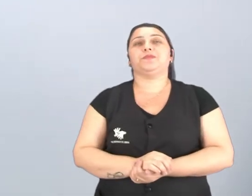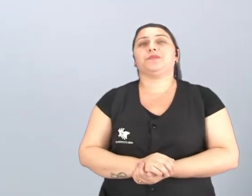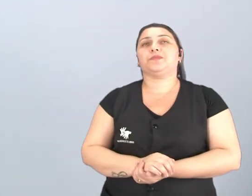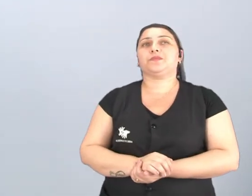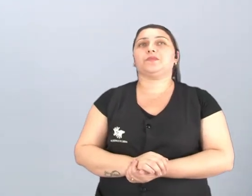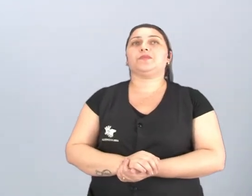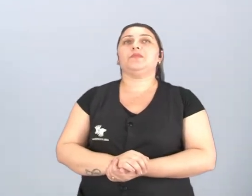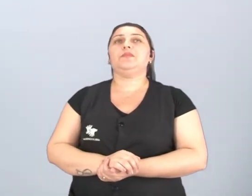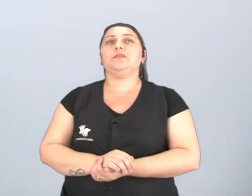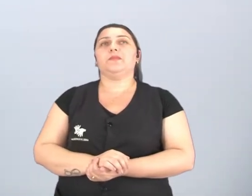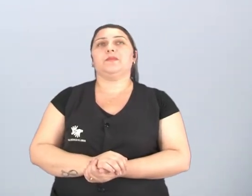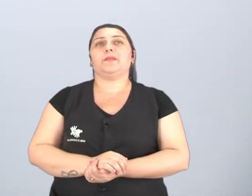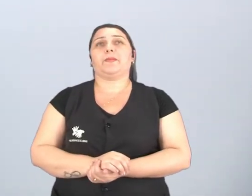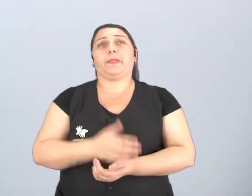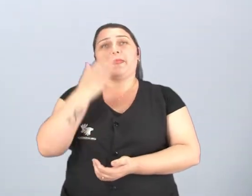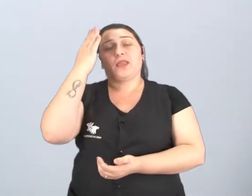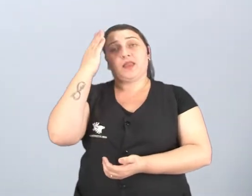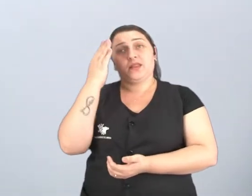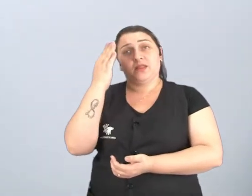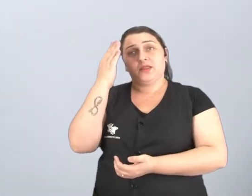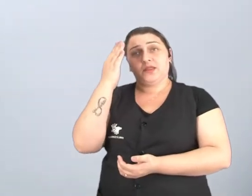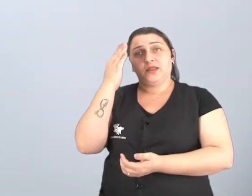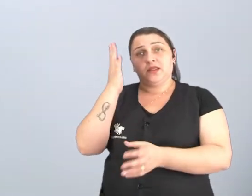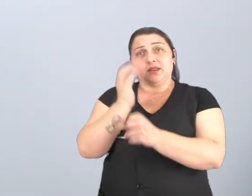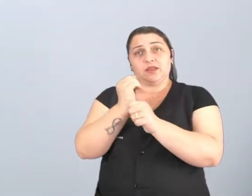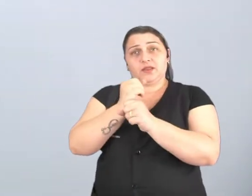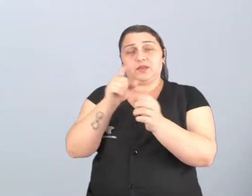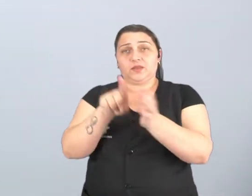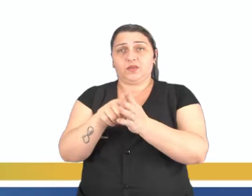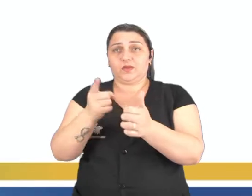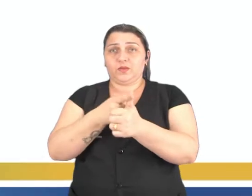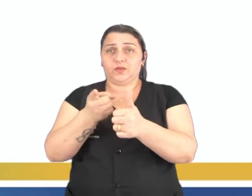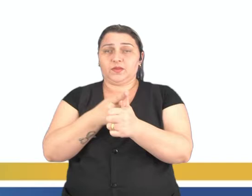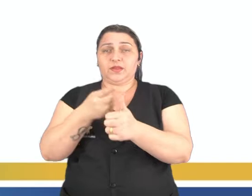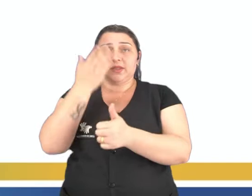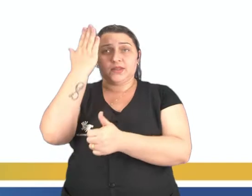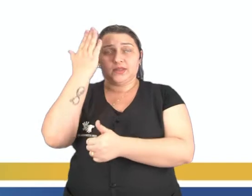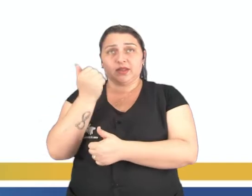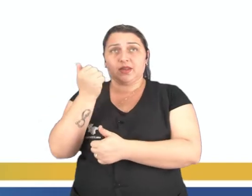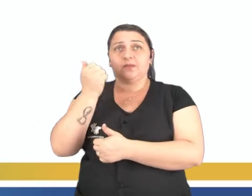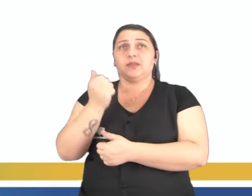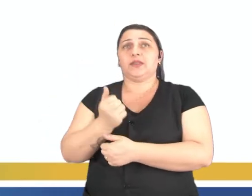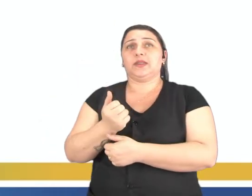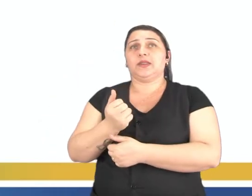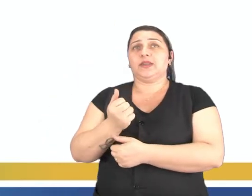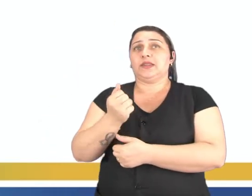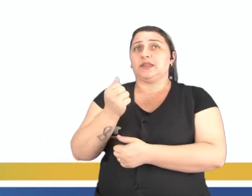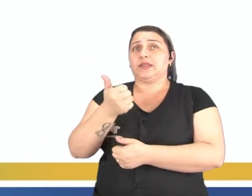Então, acompanhe comigo aí, ó. Situação 1. Sabe-se que